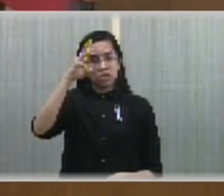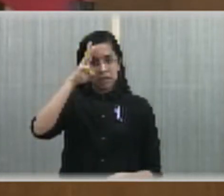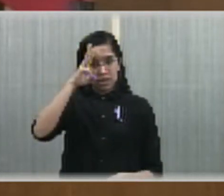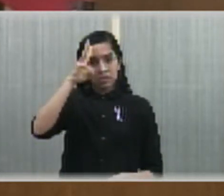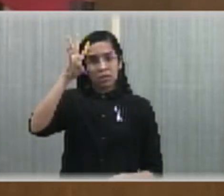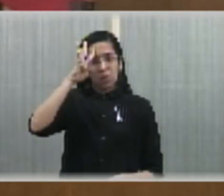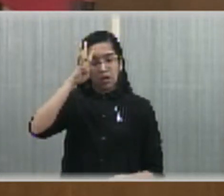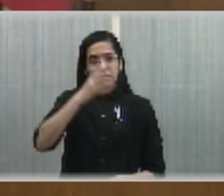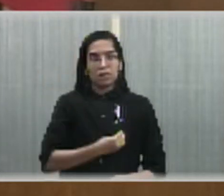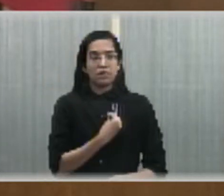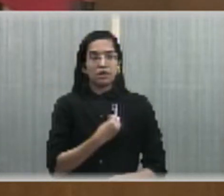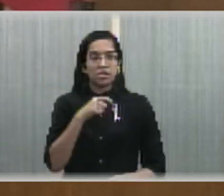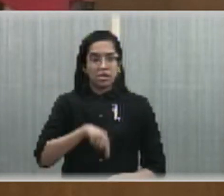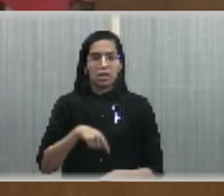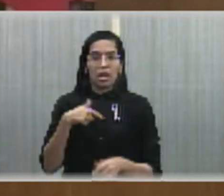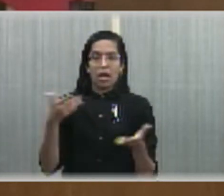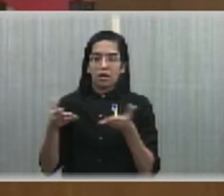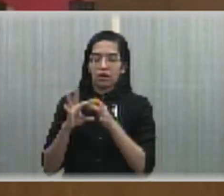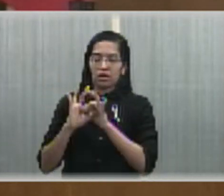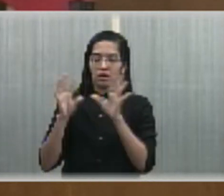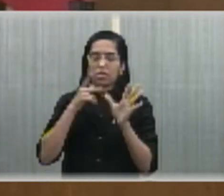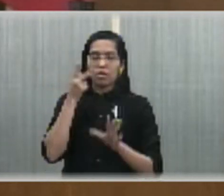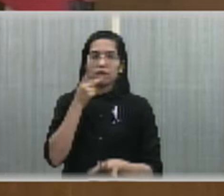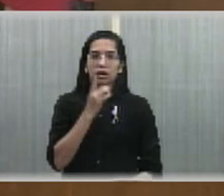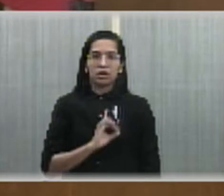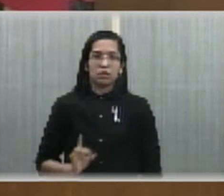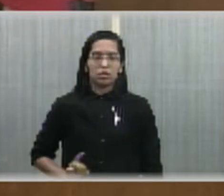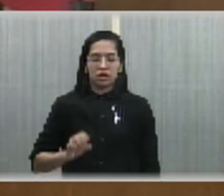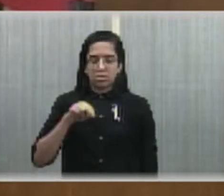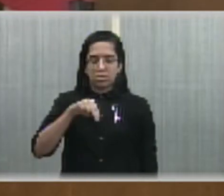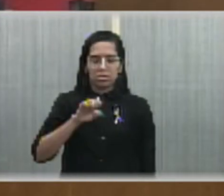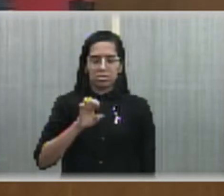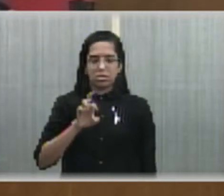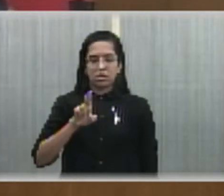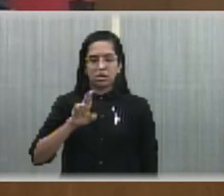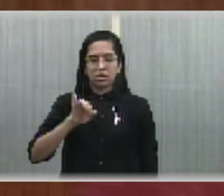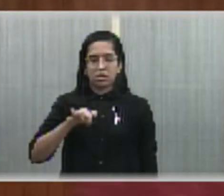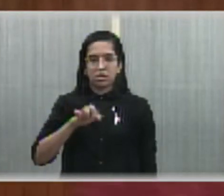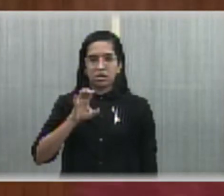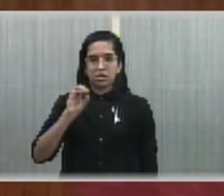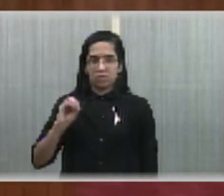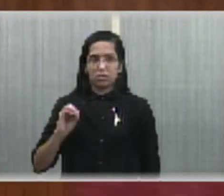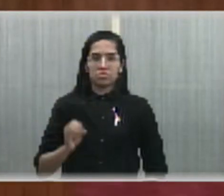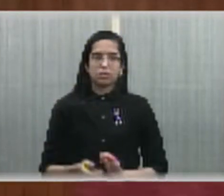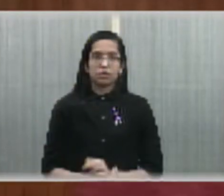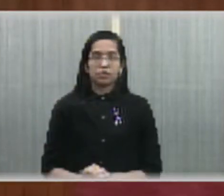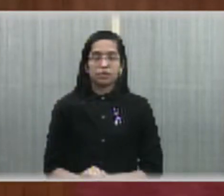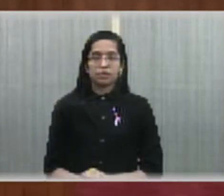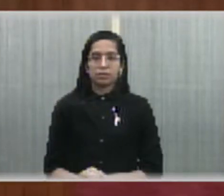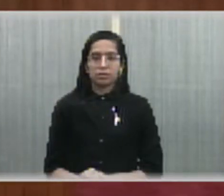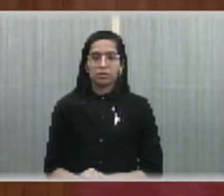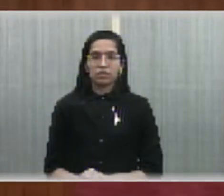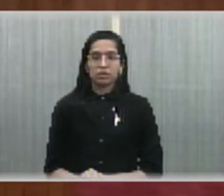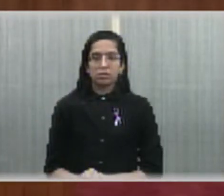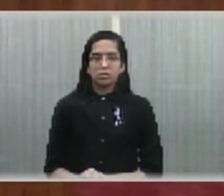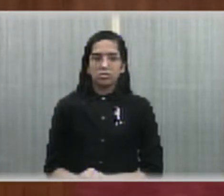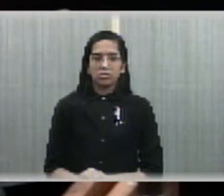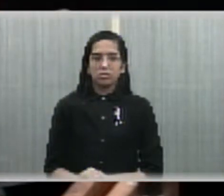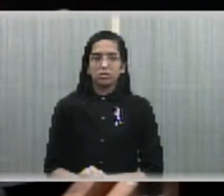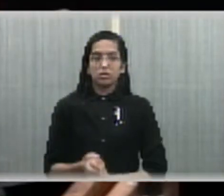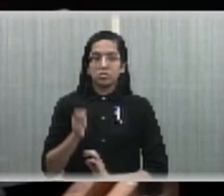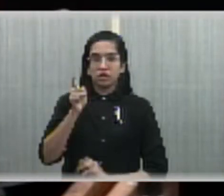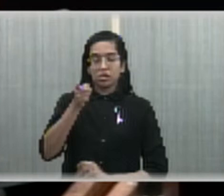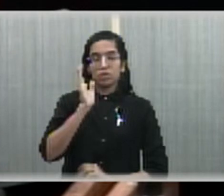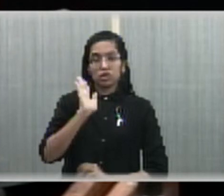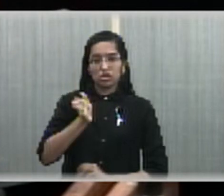estar na Assembleia. A palavra, deputado Nerinho. Questão de ordem, senhor presidente. Ou não, deputado. Vossa Excelência aqui já frisou